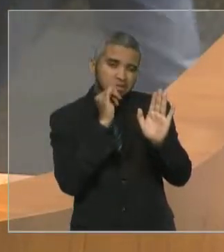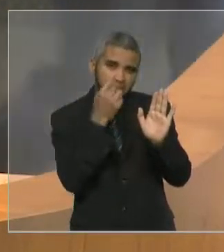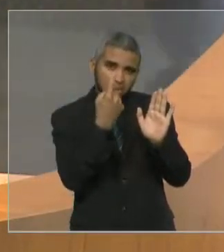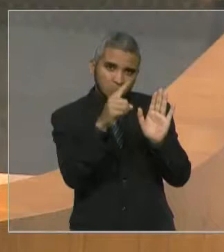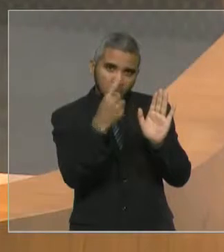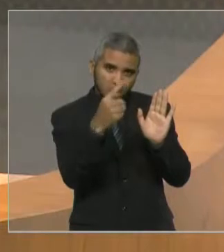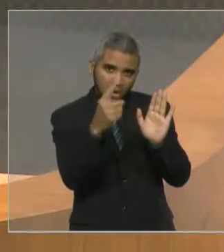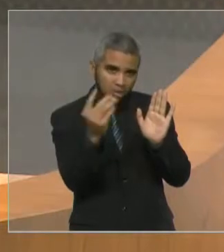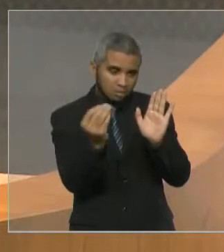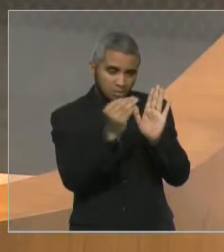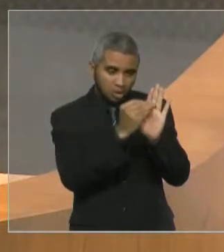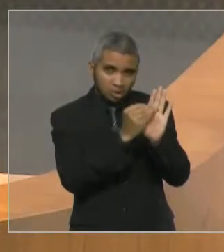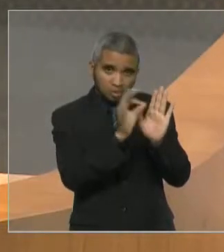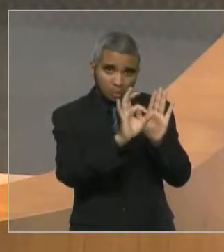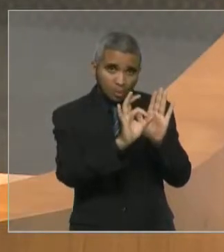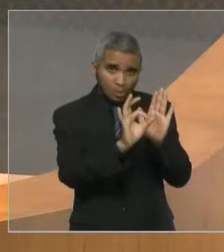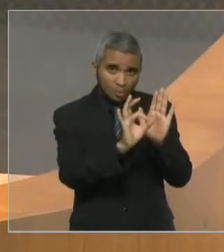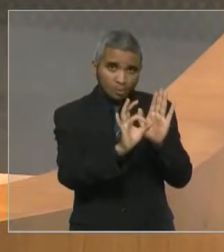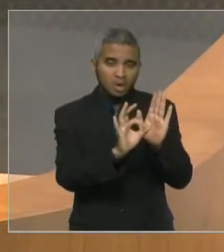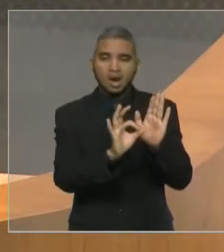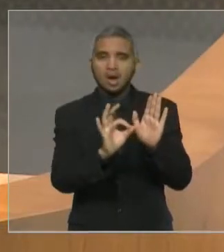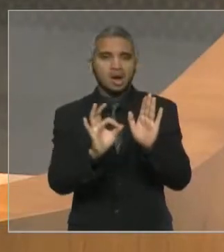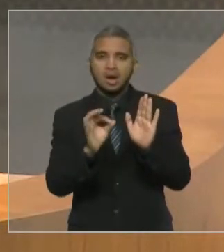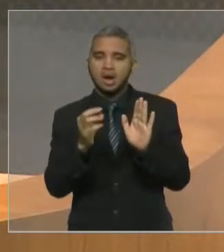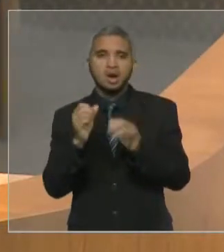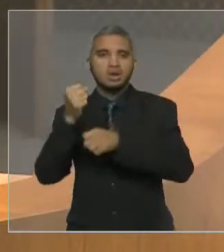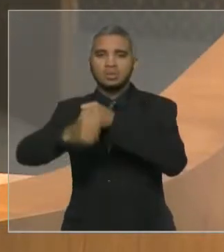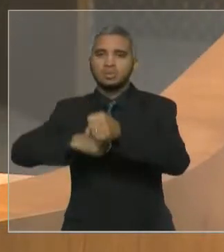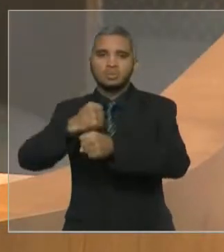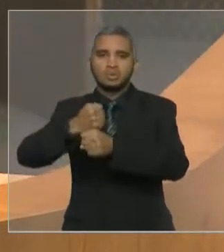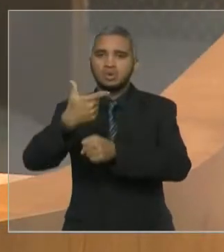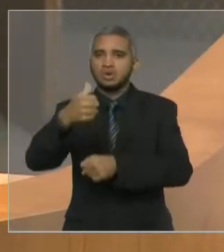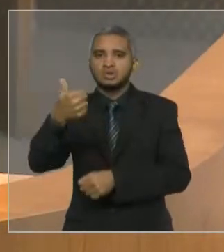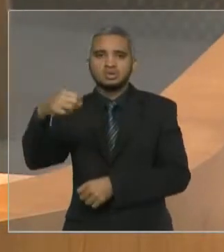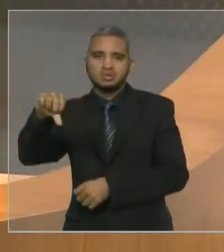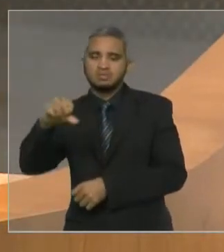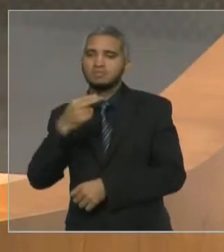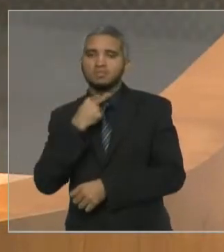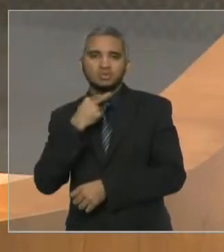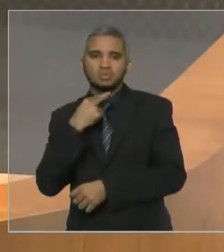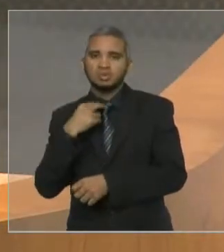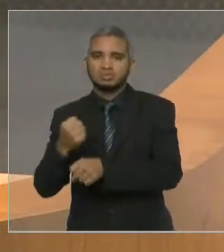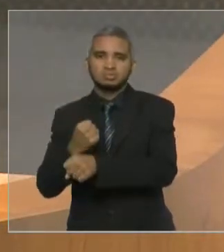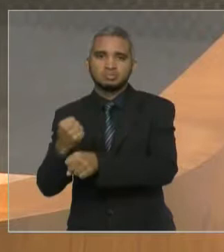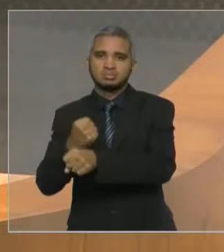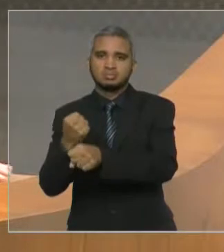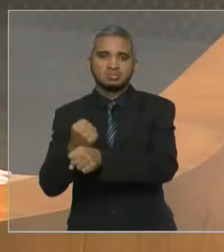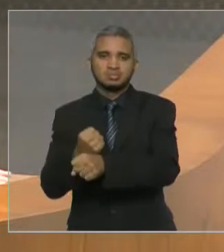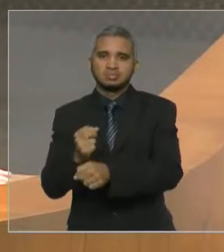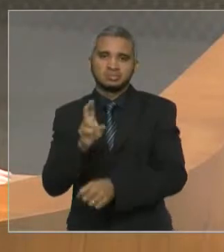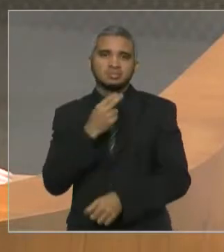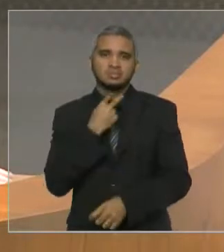esteja alocado, essa ação não poderá ser executada pelo governo. A peça orçamentária